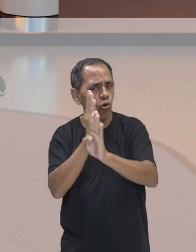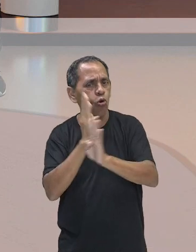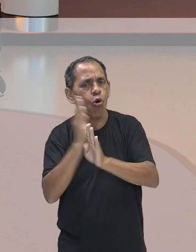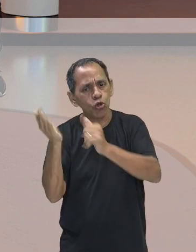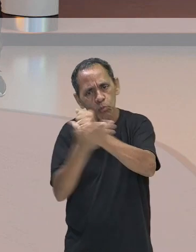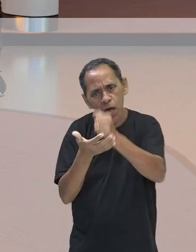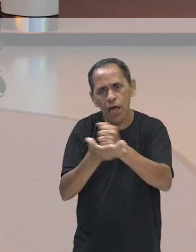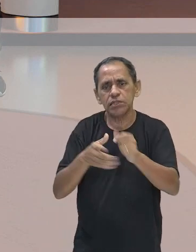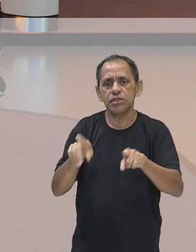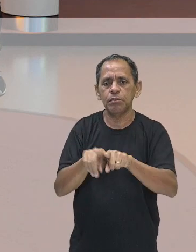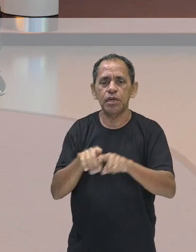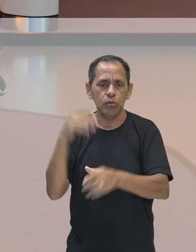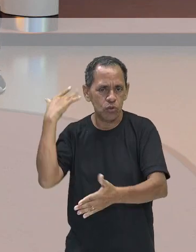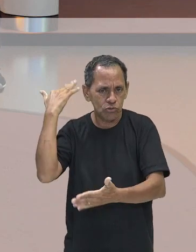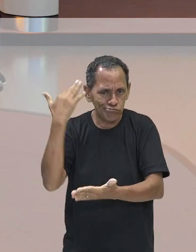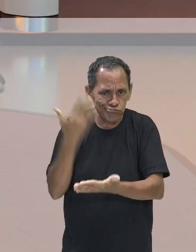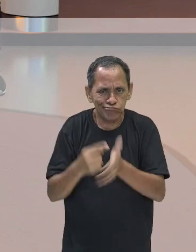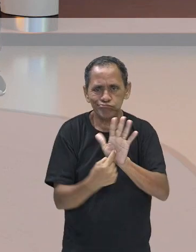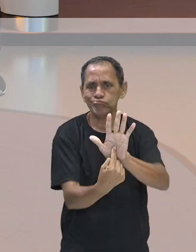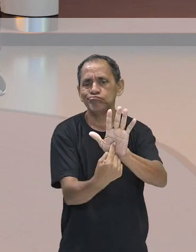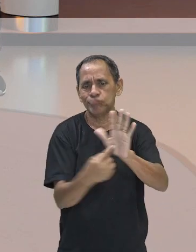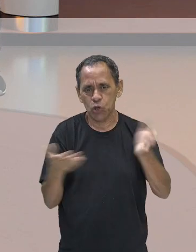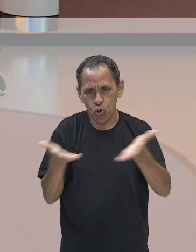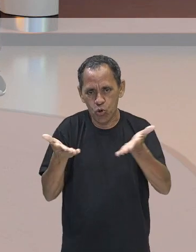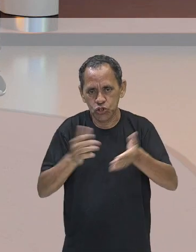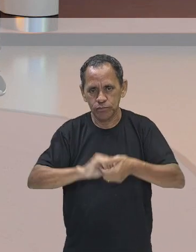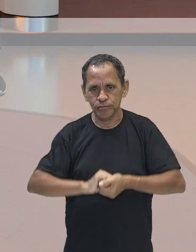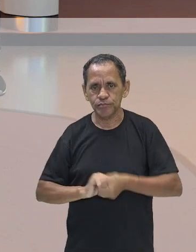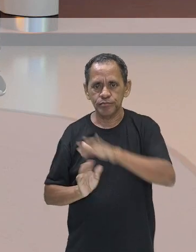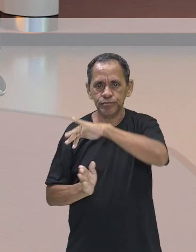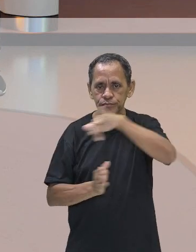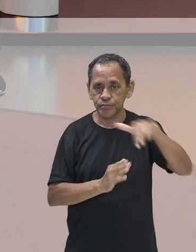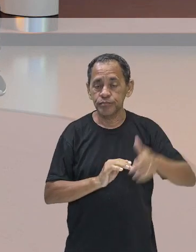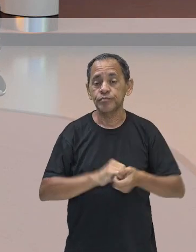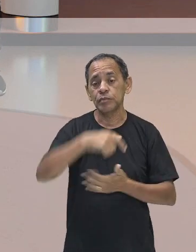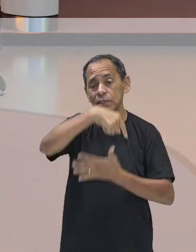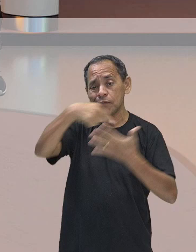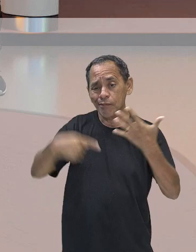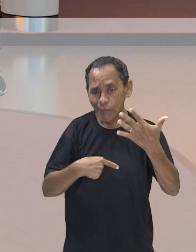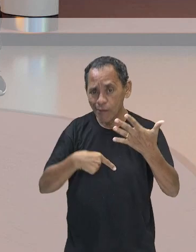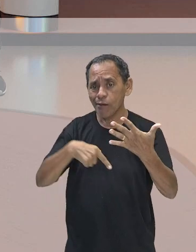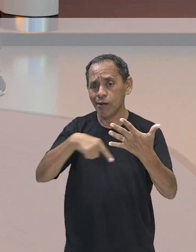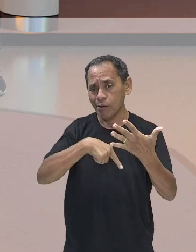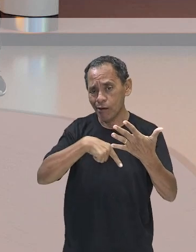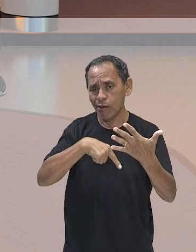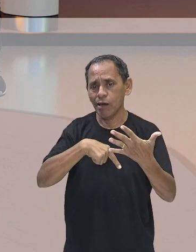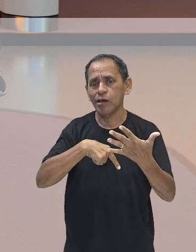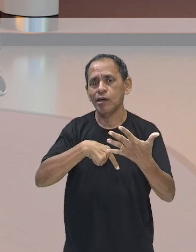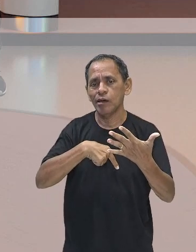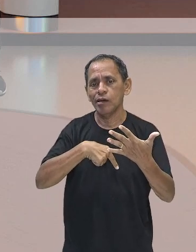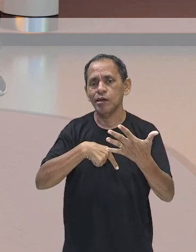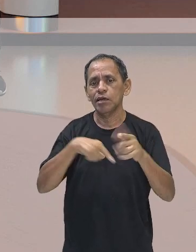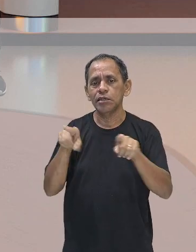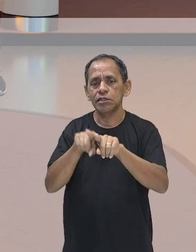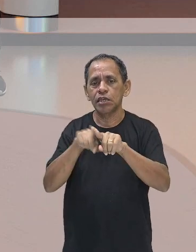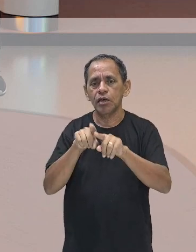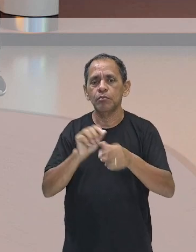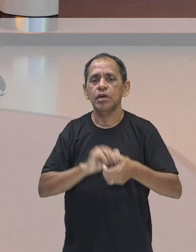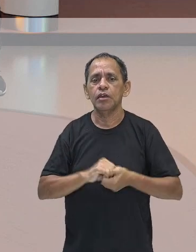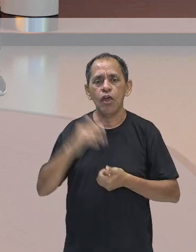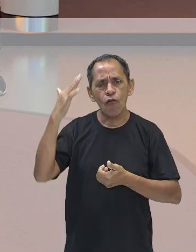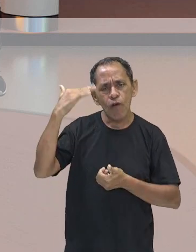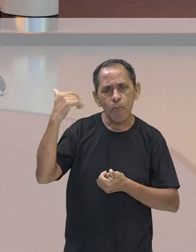então verificar outros tipos de fonte. Vamos lá. Entre eles, a tão famosa e tão amada pelo historiador